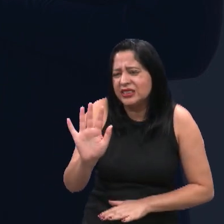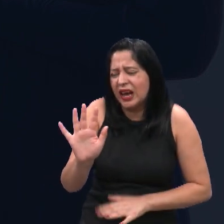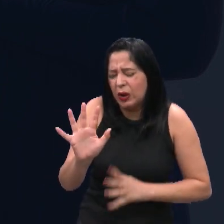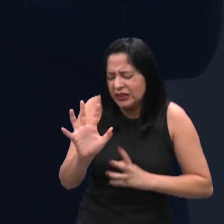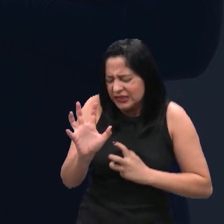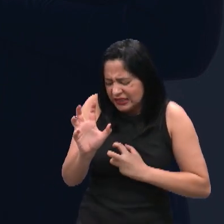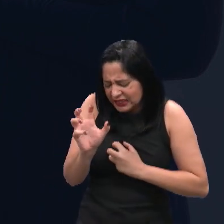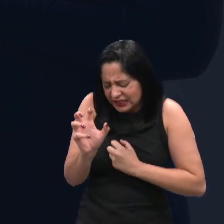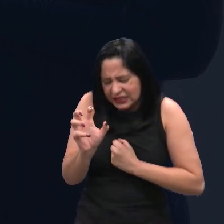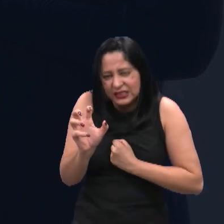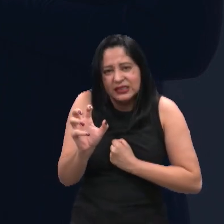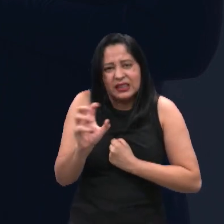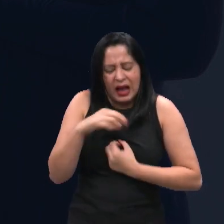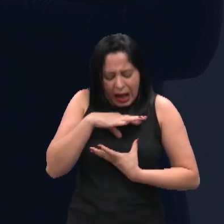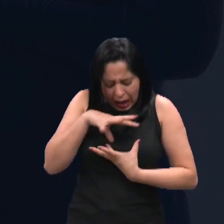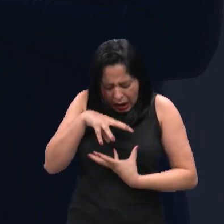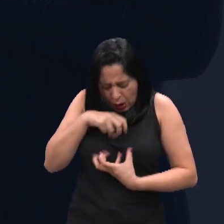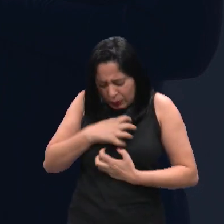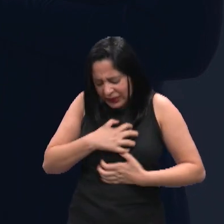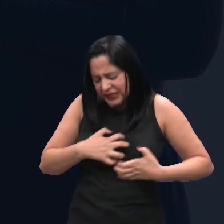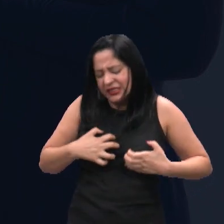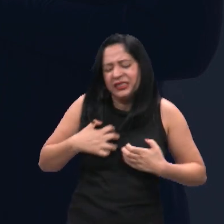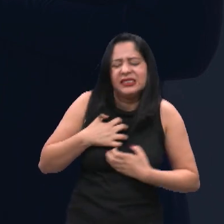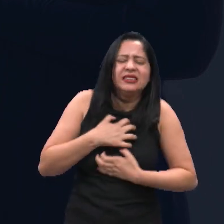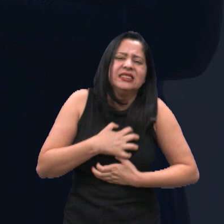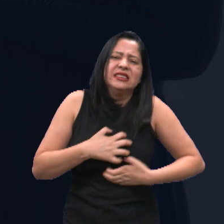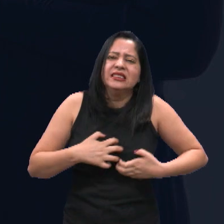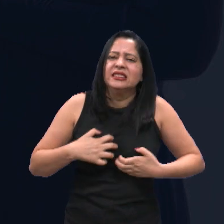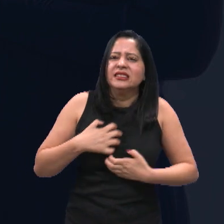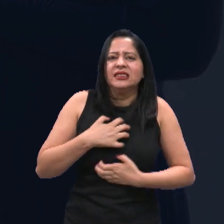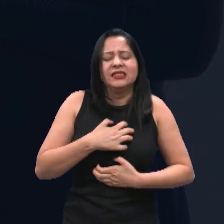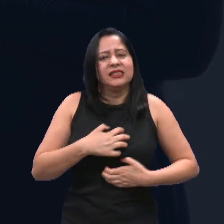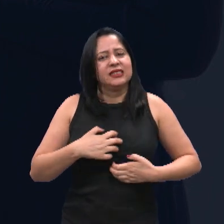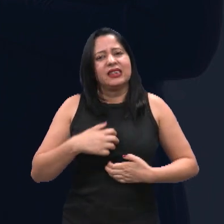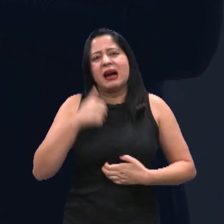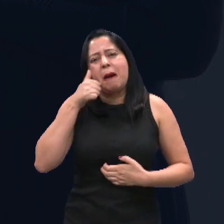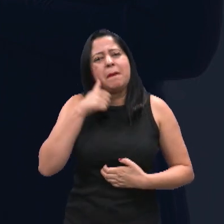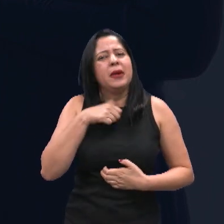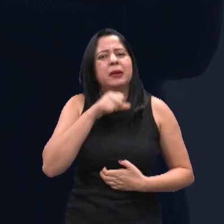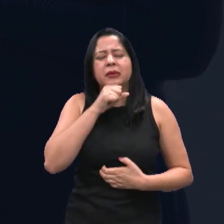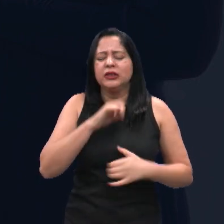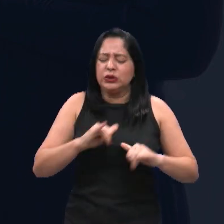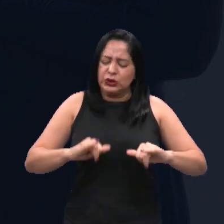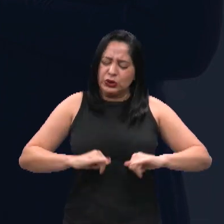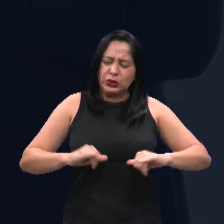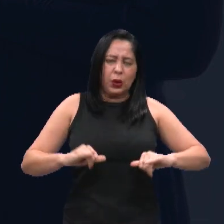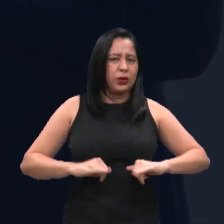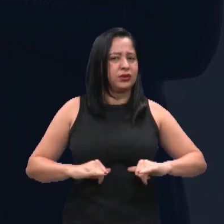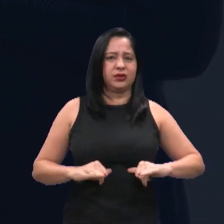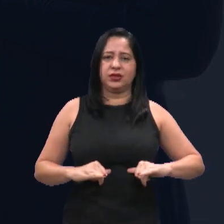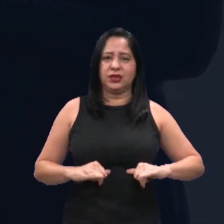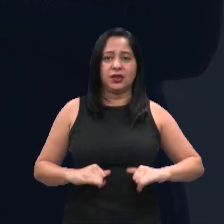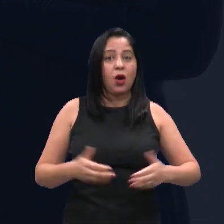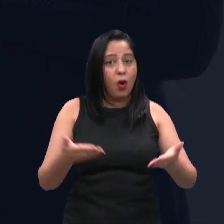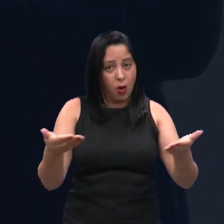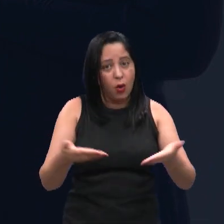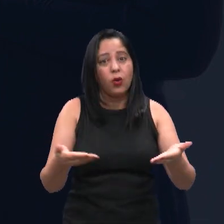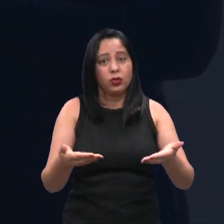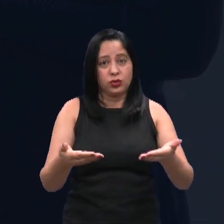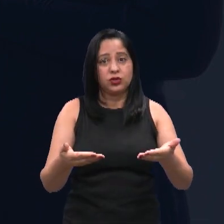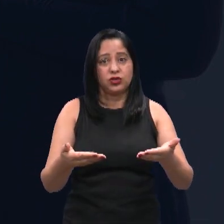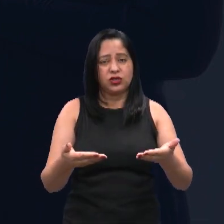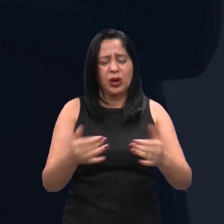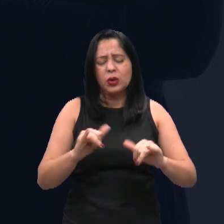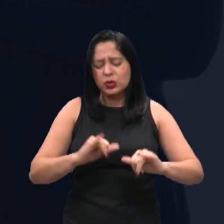Isso adoece a alma, isso silencia a mãe, e isso não pode mais acontecer. Hoje, mesmo com a